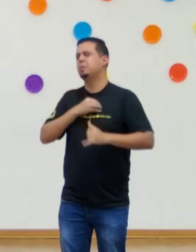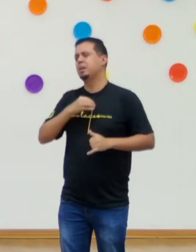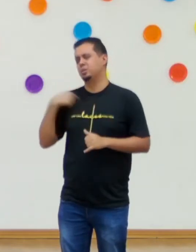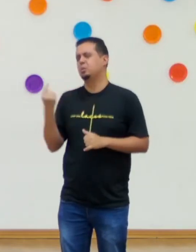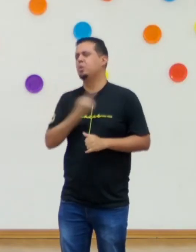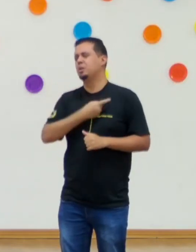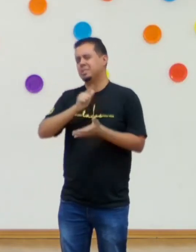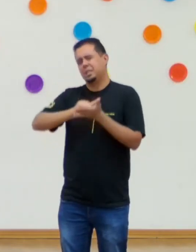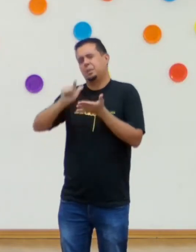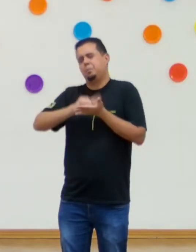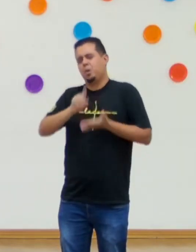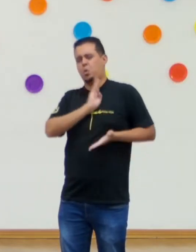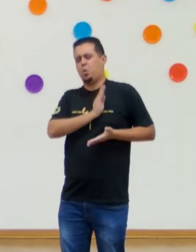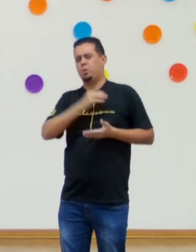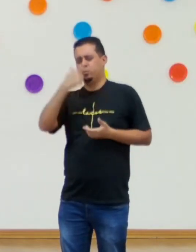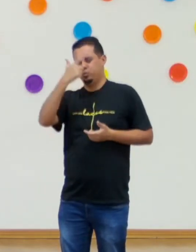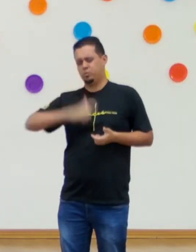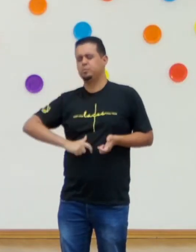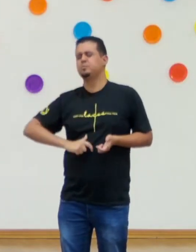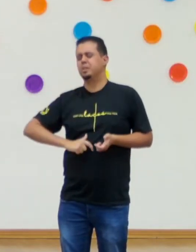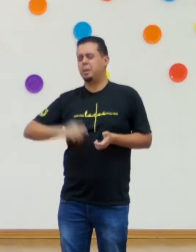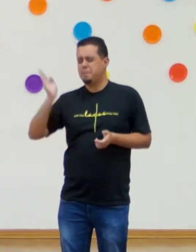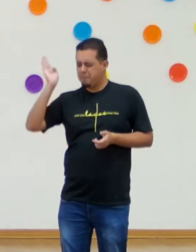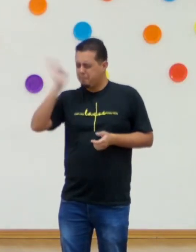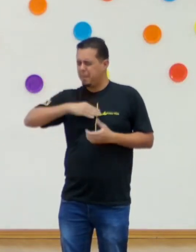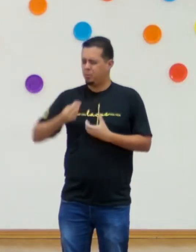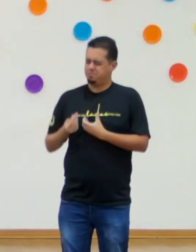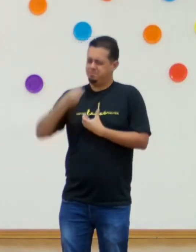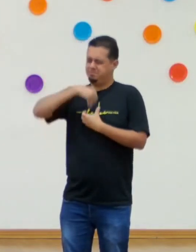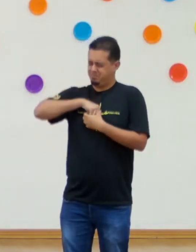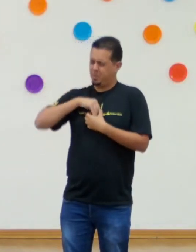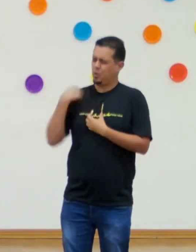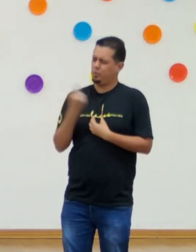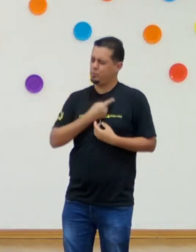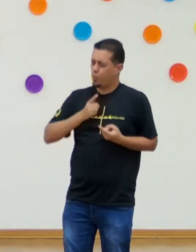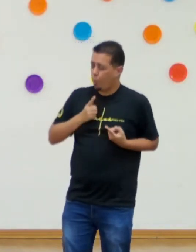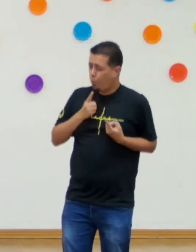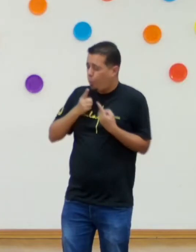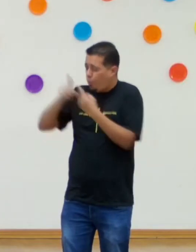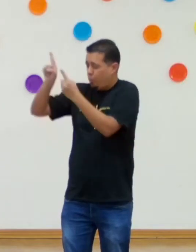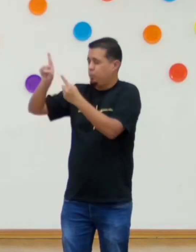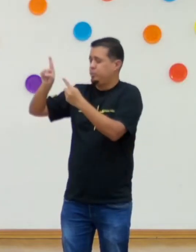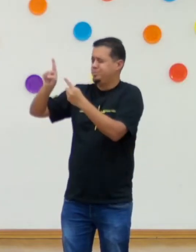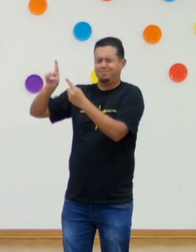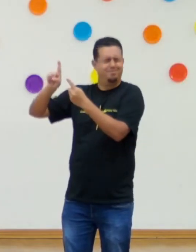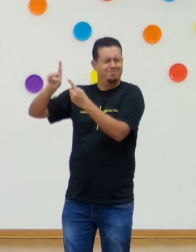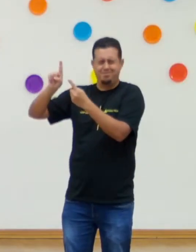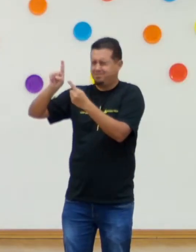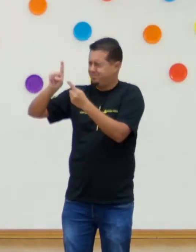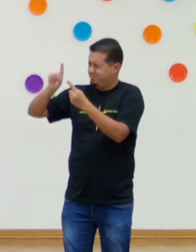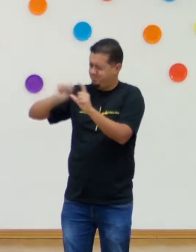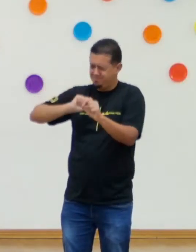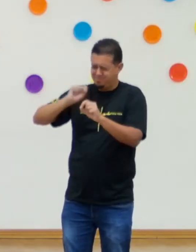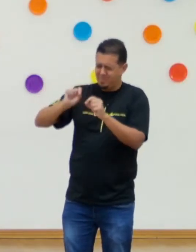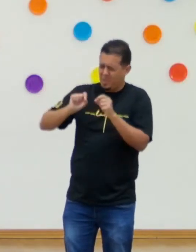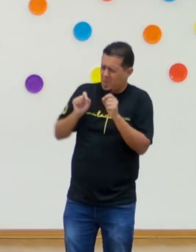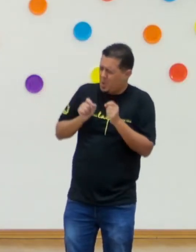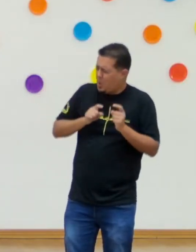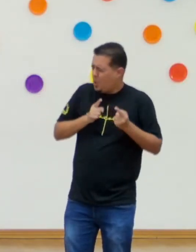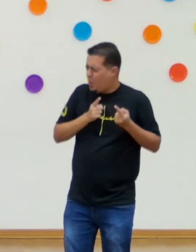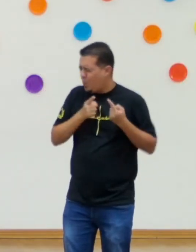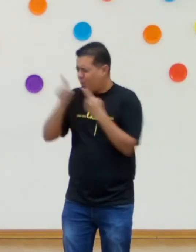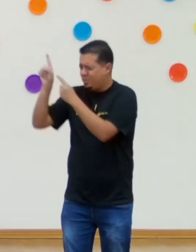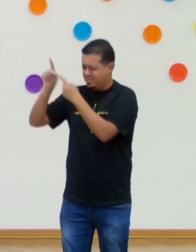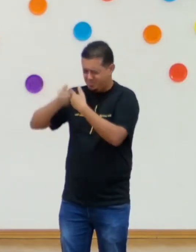nosso coração, limpando toda a maldade que cometemos contra o Senhor, as ofensas que nós cometemos contra